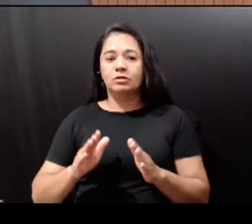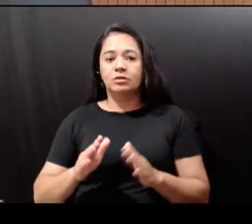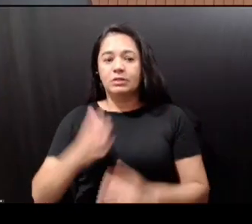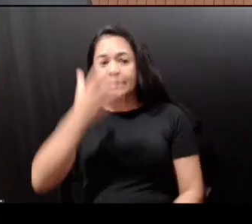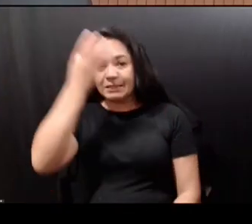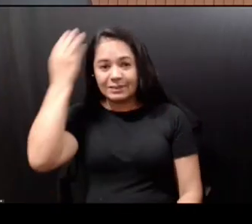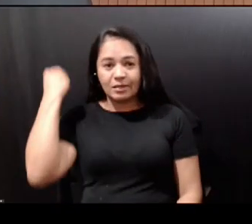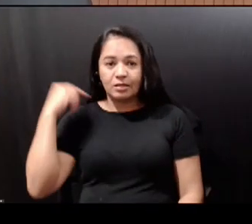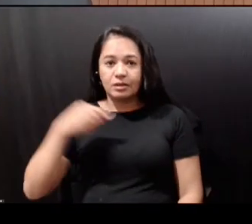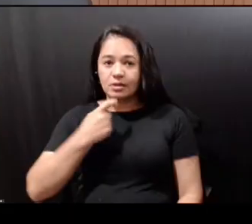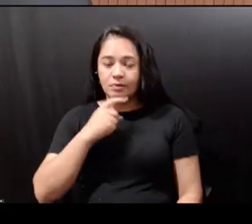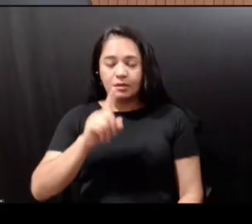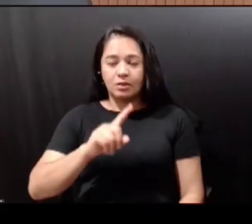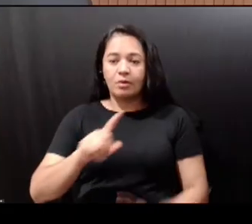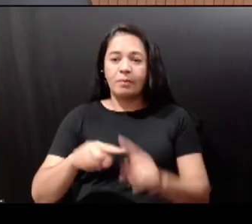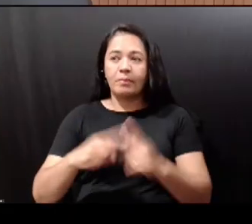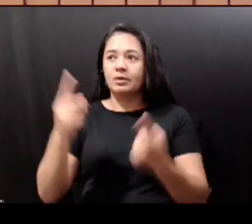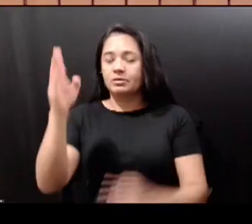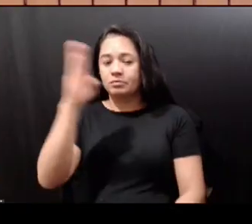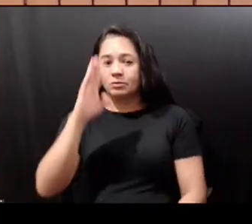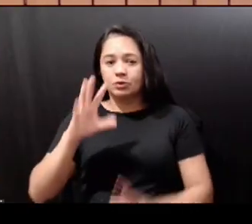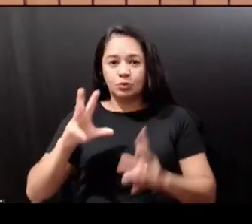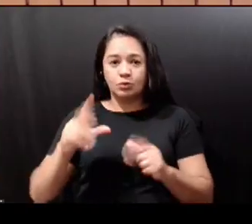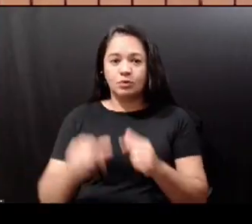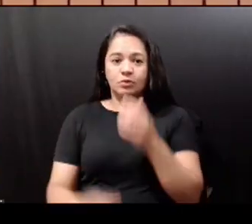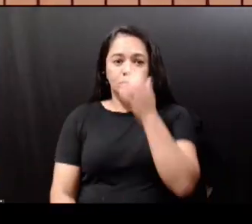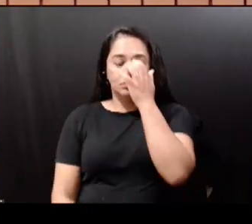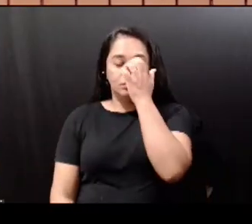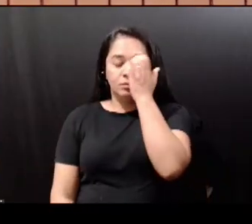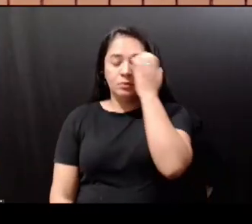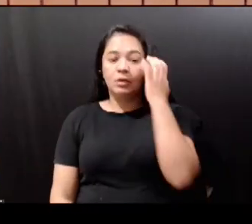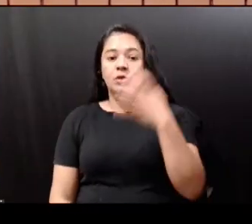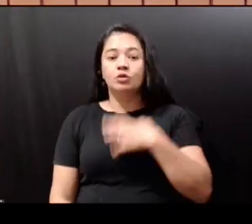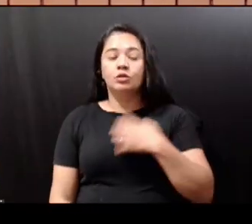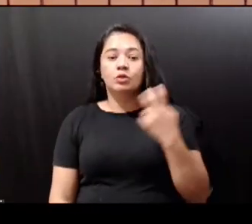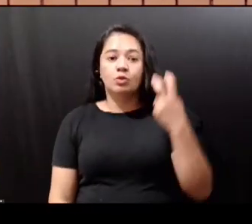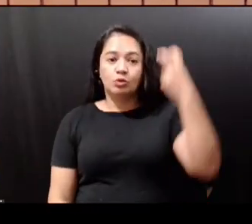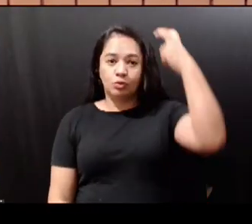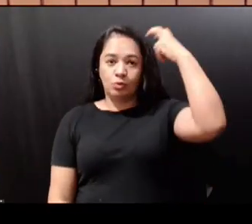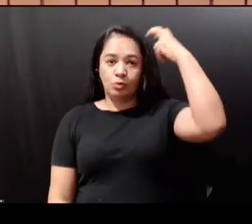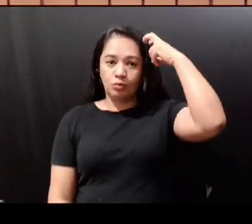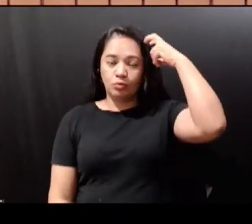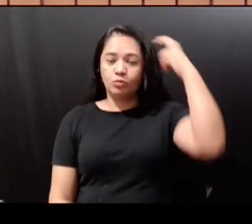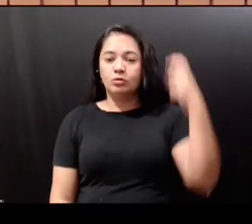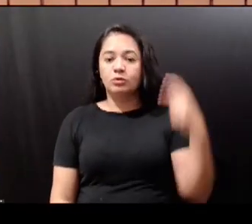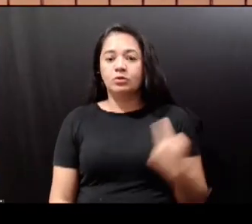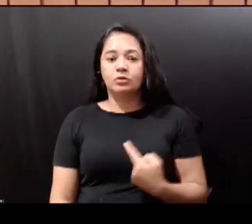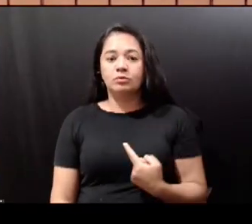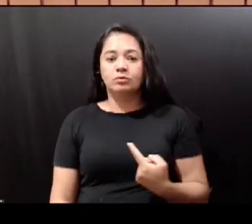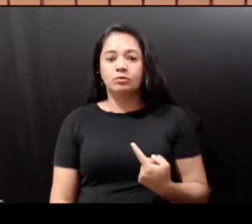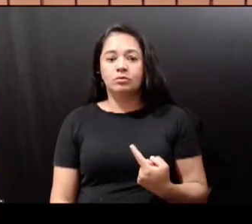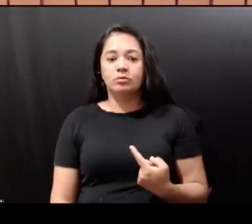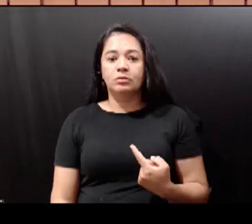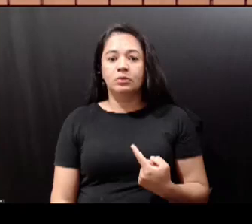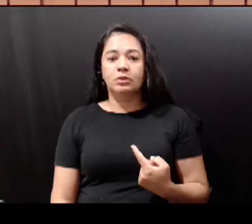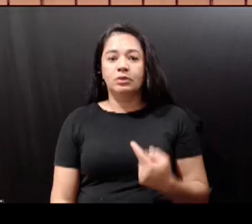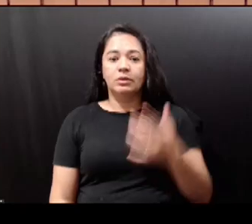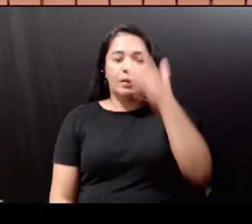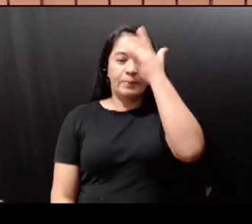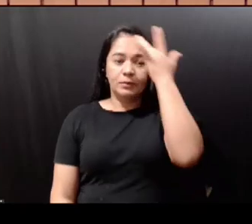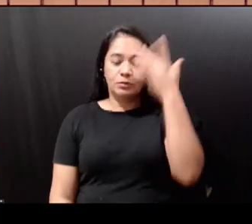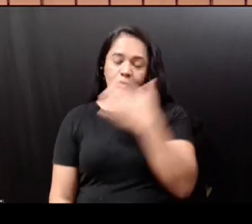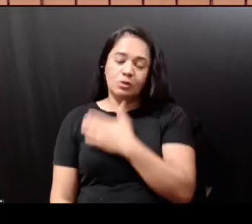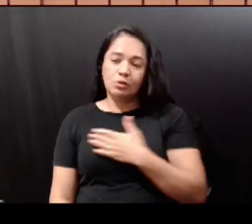no Brasil. E é uma forma cultural, né, de resgatar a cultura de quem é adepto ao hip hop. Então, parabéns ao